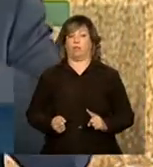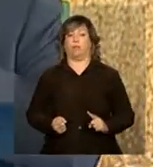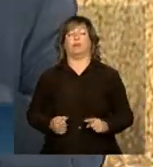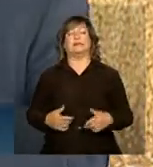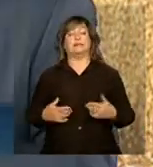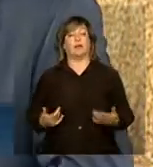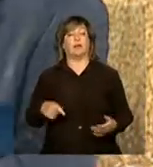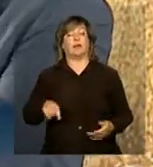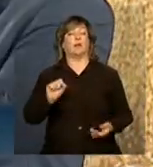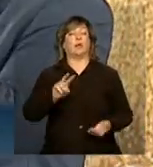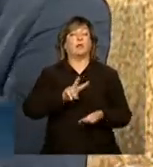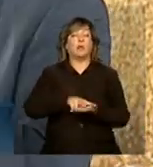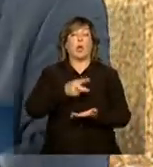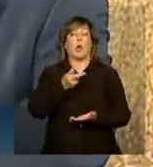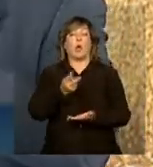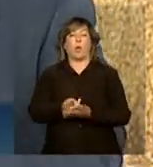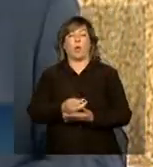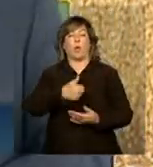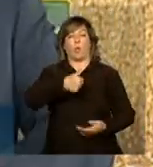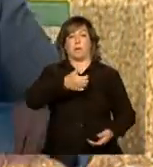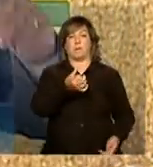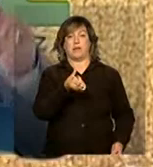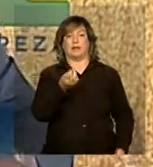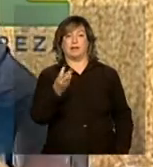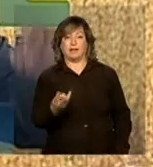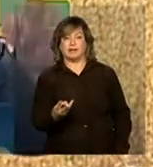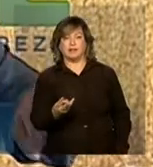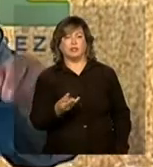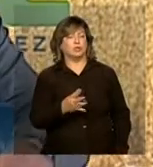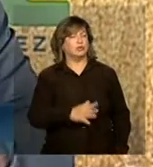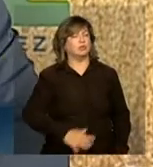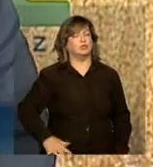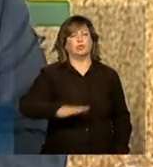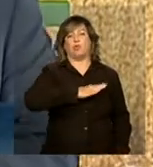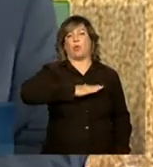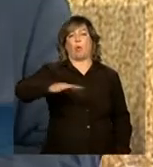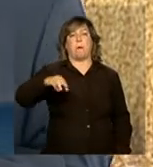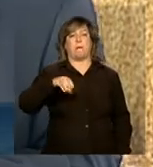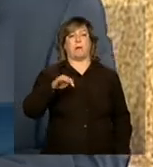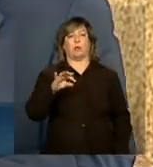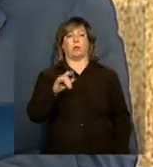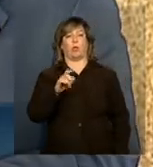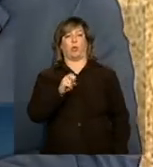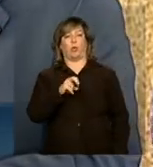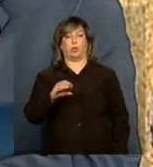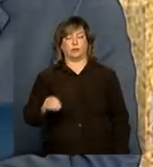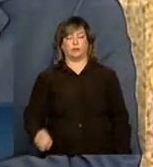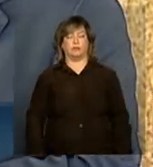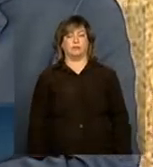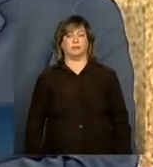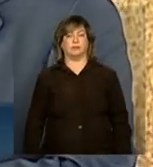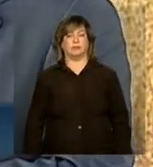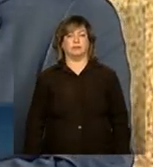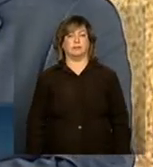A duplicação da 163 em todo o Mato Grosso.